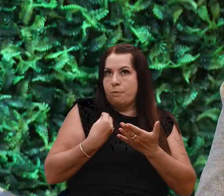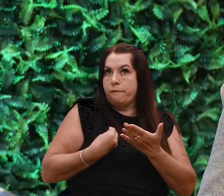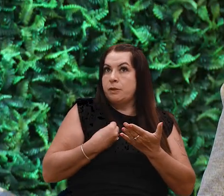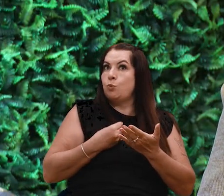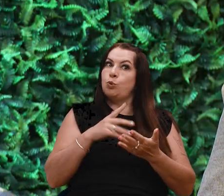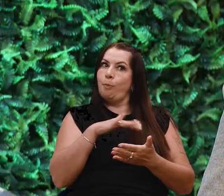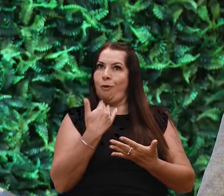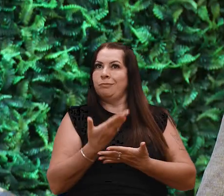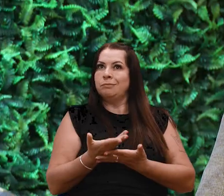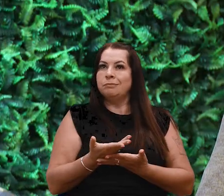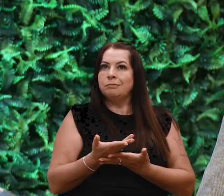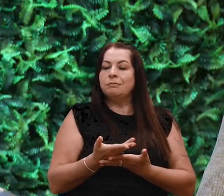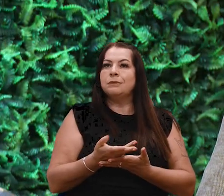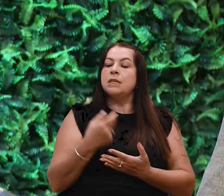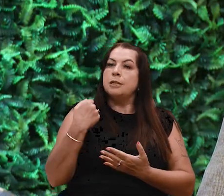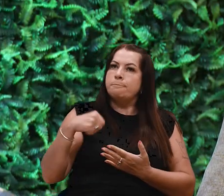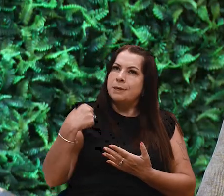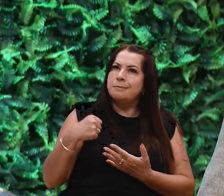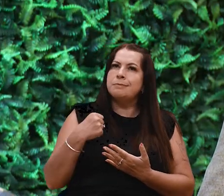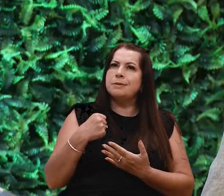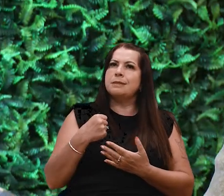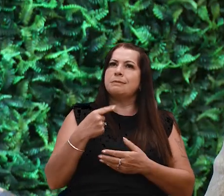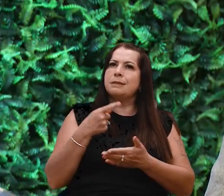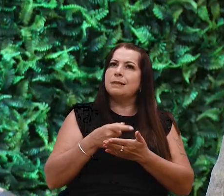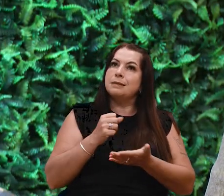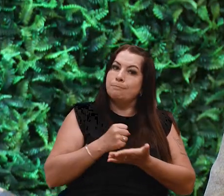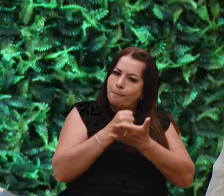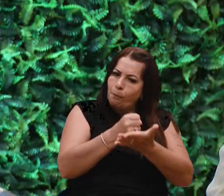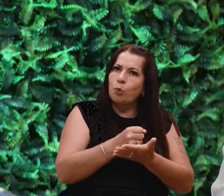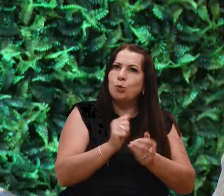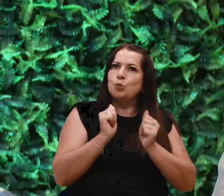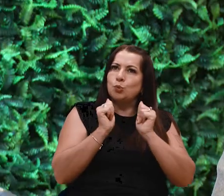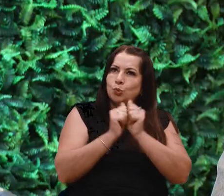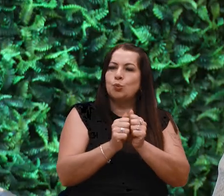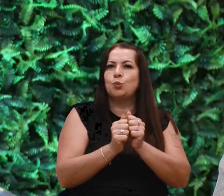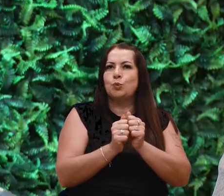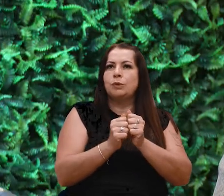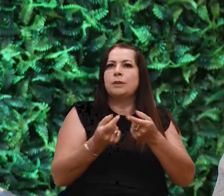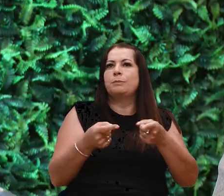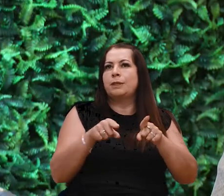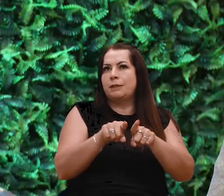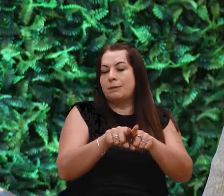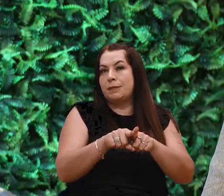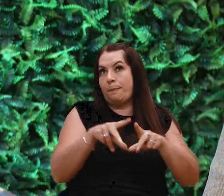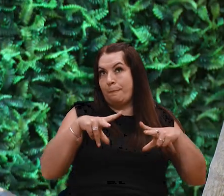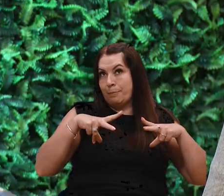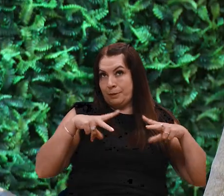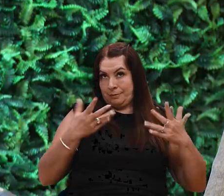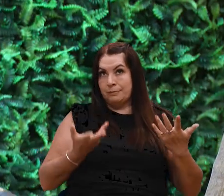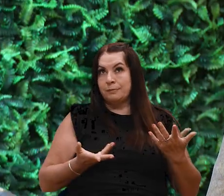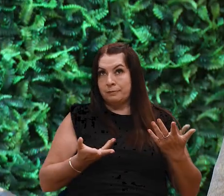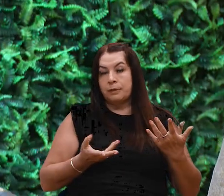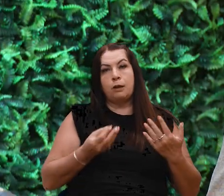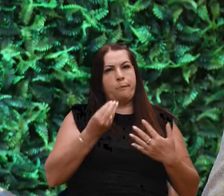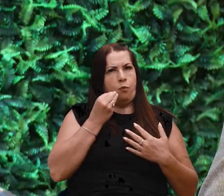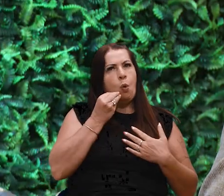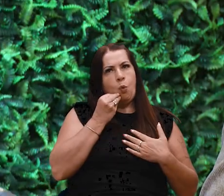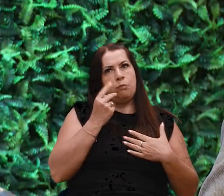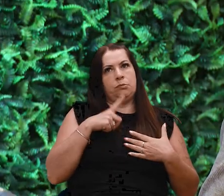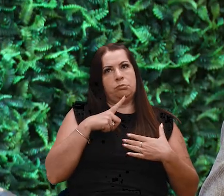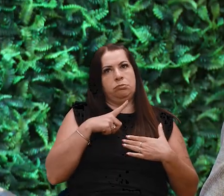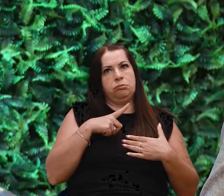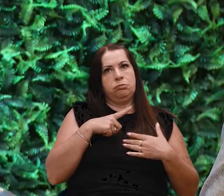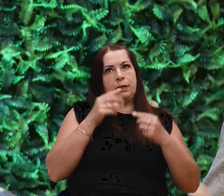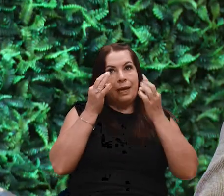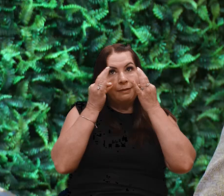acontece? A gente precisa desse braço junto às parcerias privadas, mas óbvio que a gente tem que ficar atento à